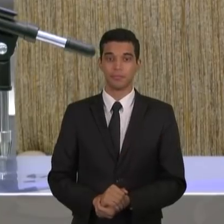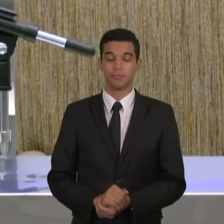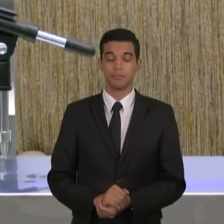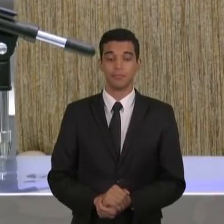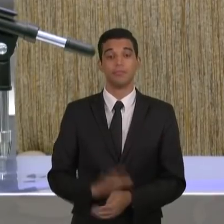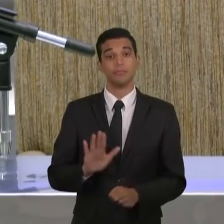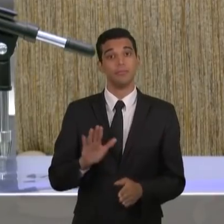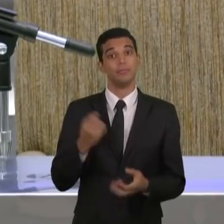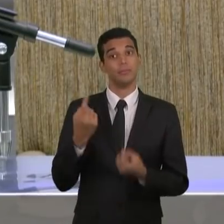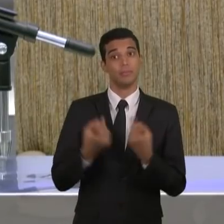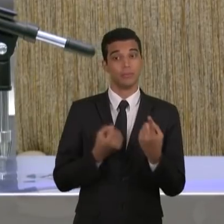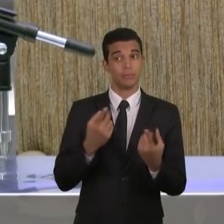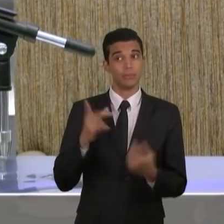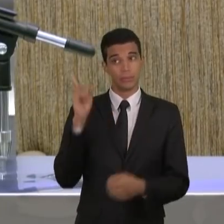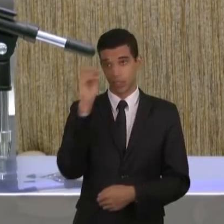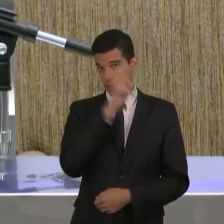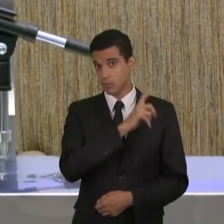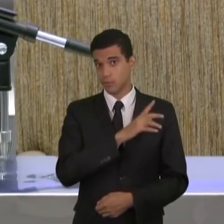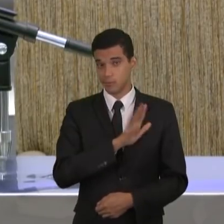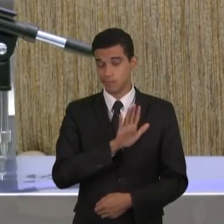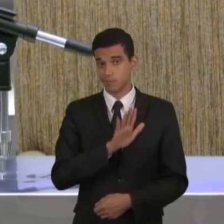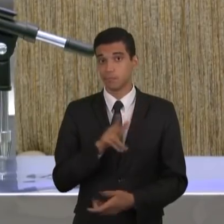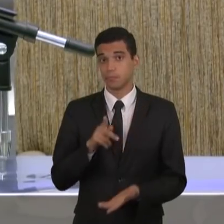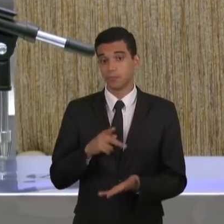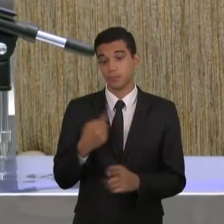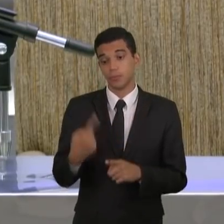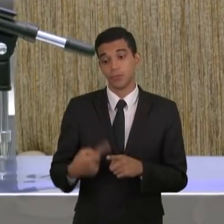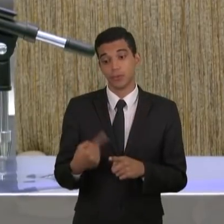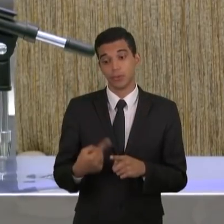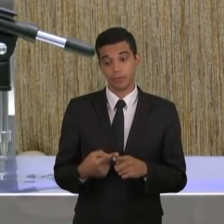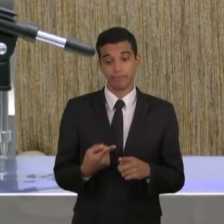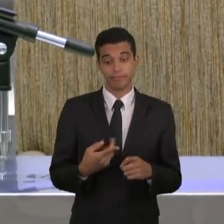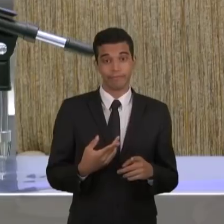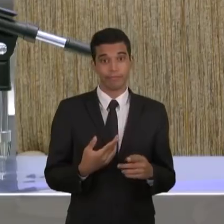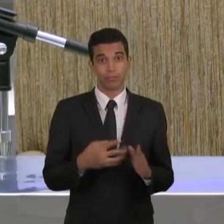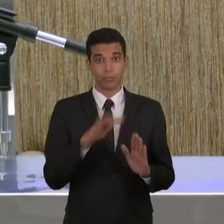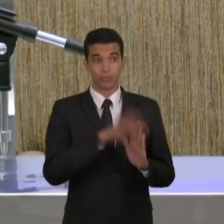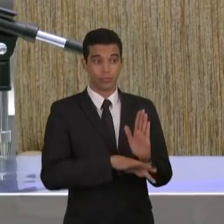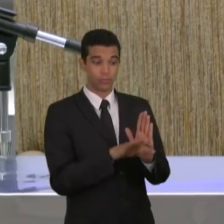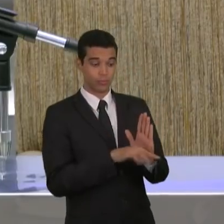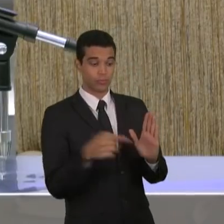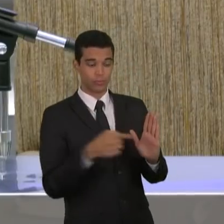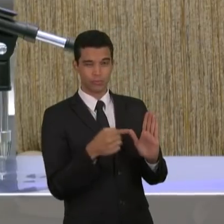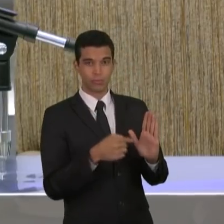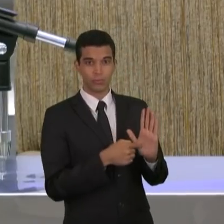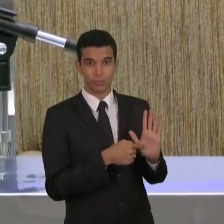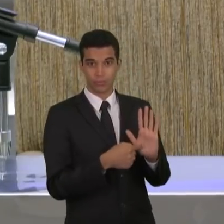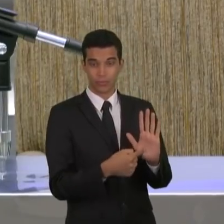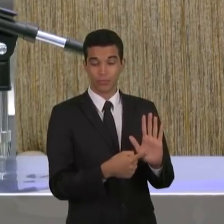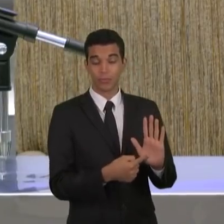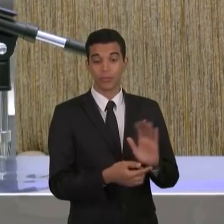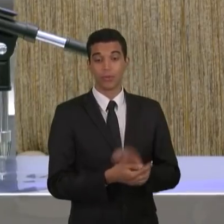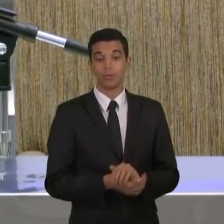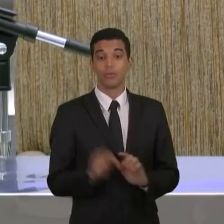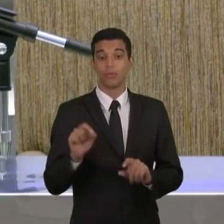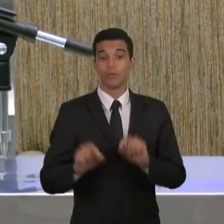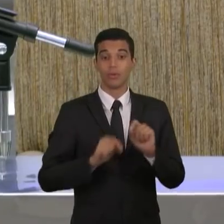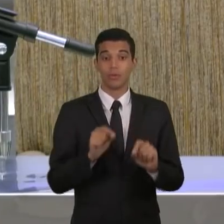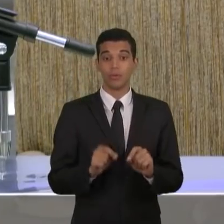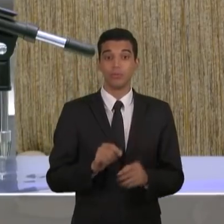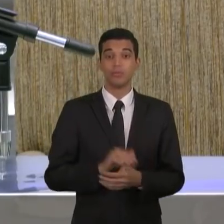me permite dizia aqui assim como falou você aqui não texto bíblico A Bíblia diz tem que já e